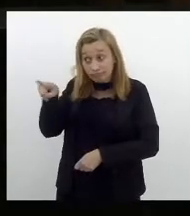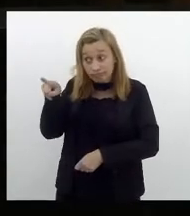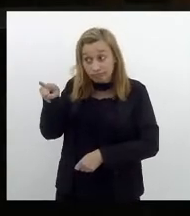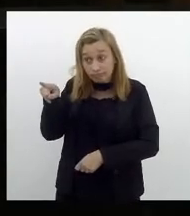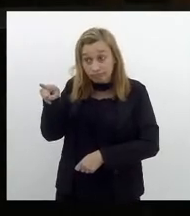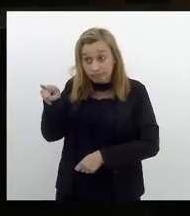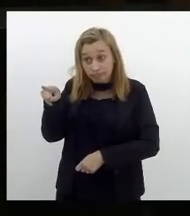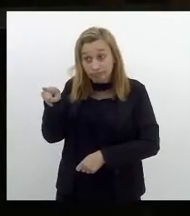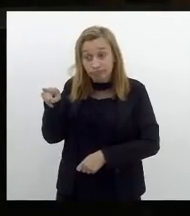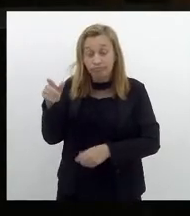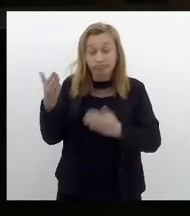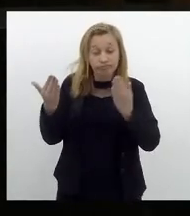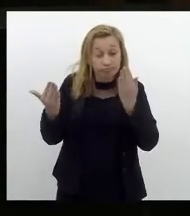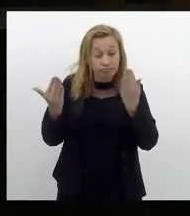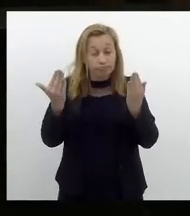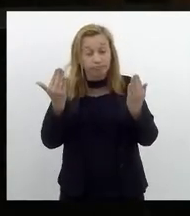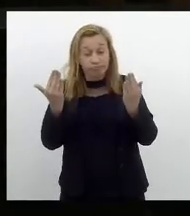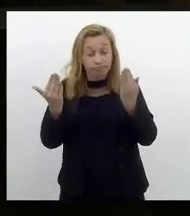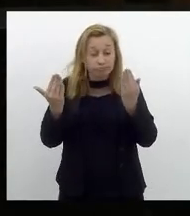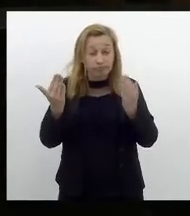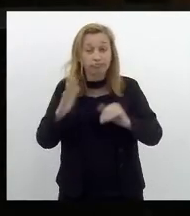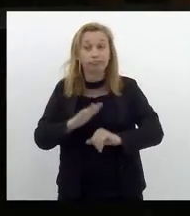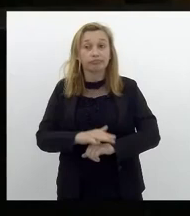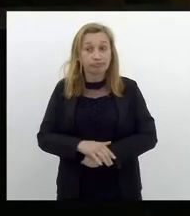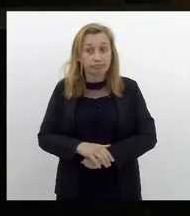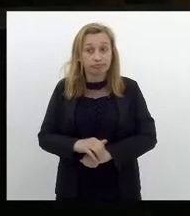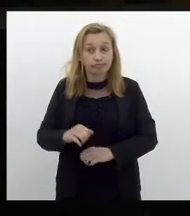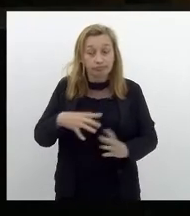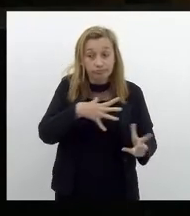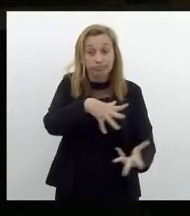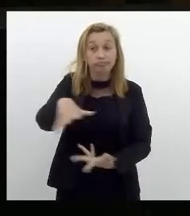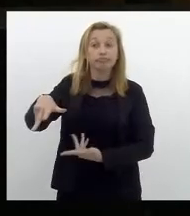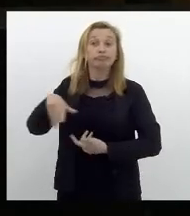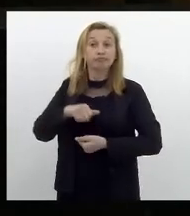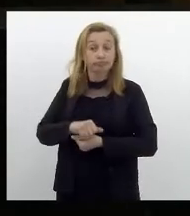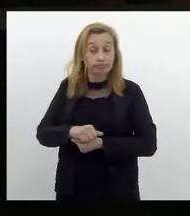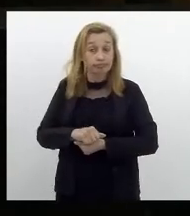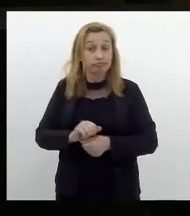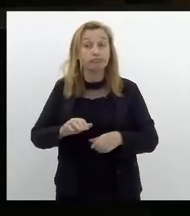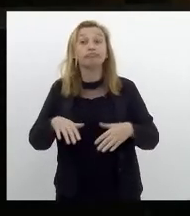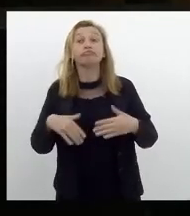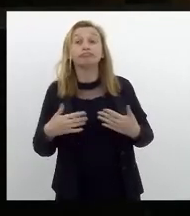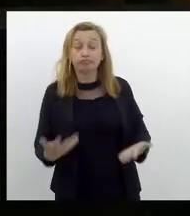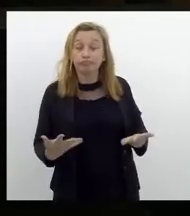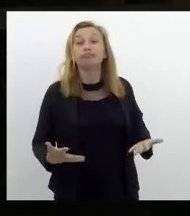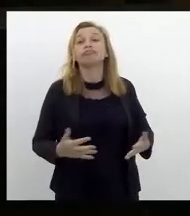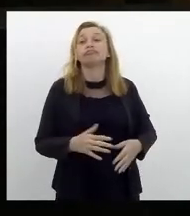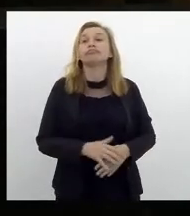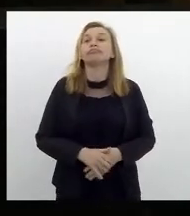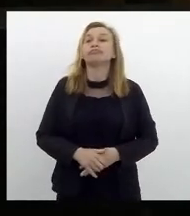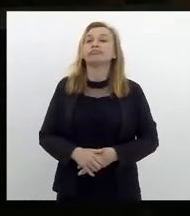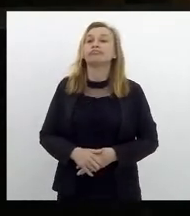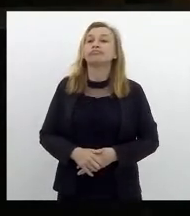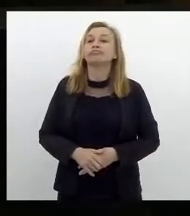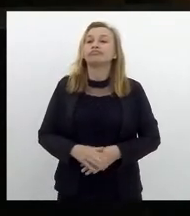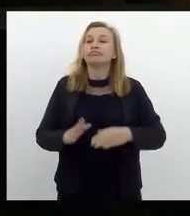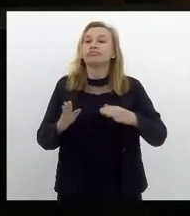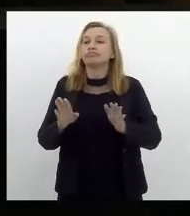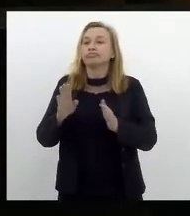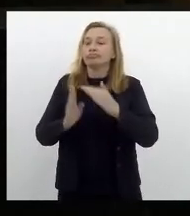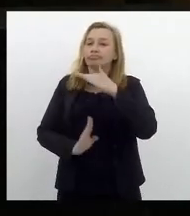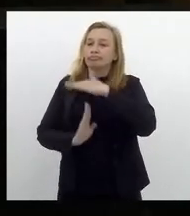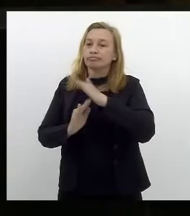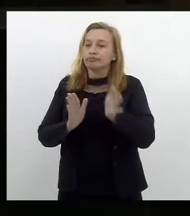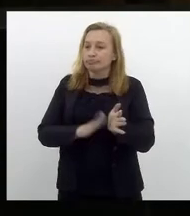sob desconfiança da nação. Dito isso, passamos ao teto de